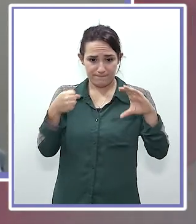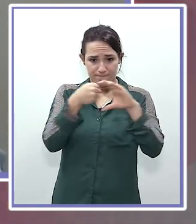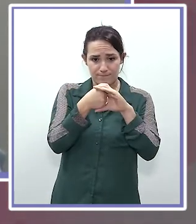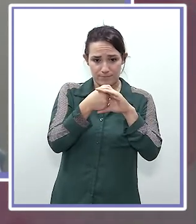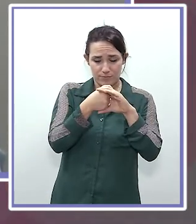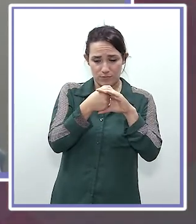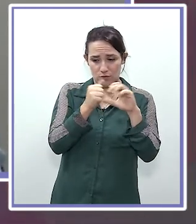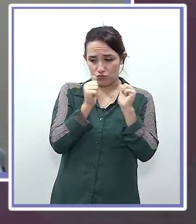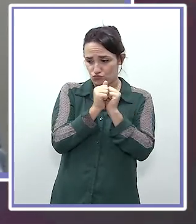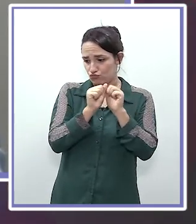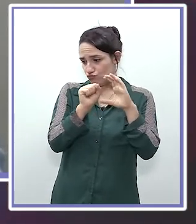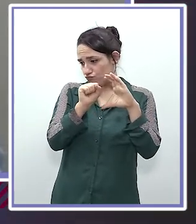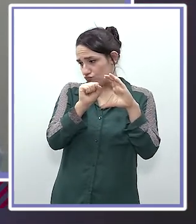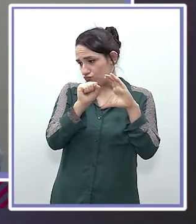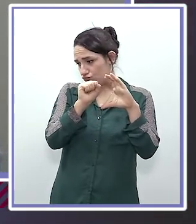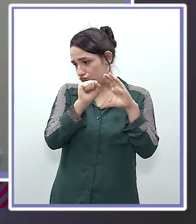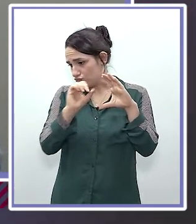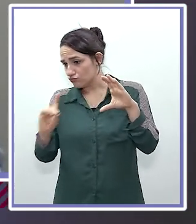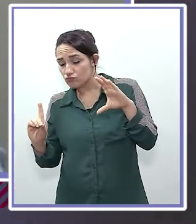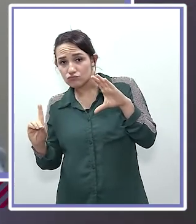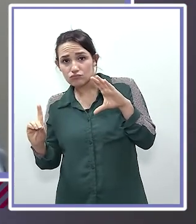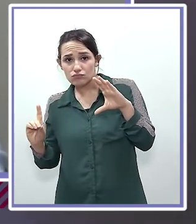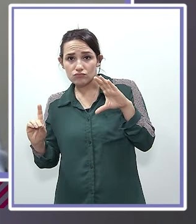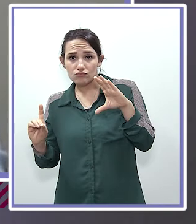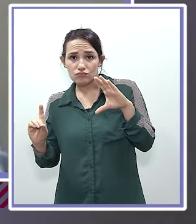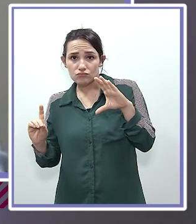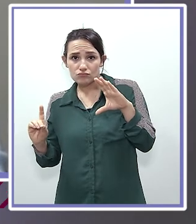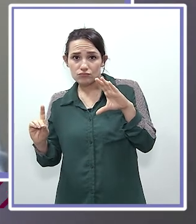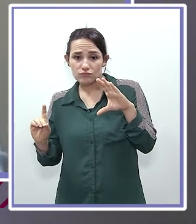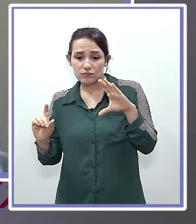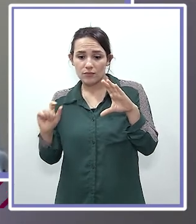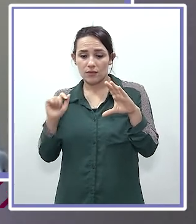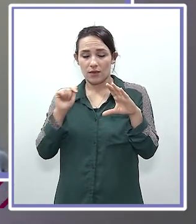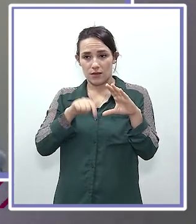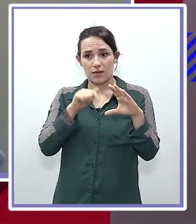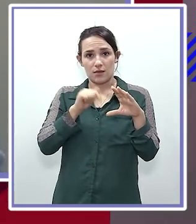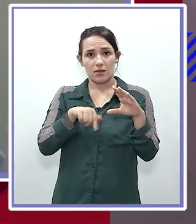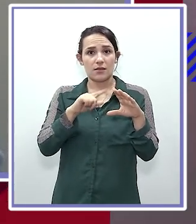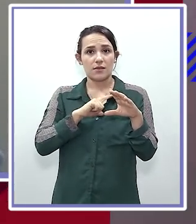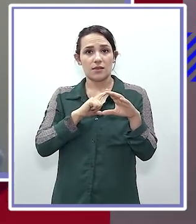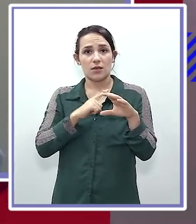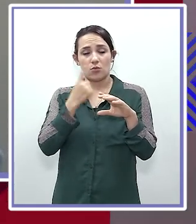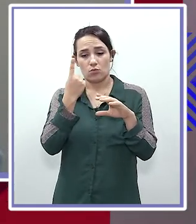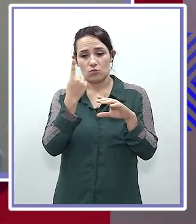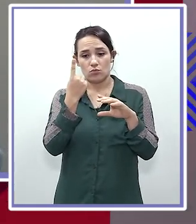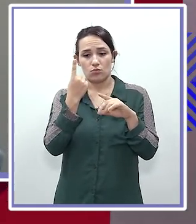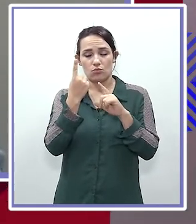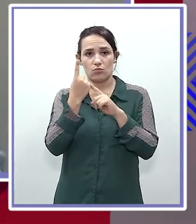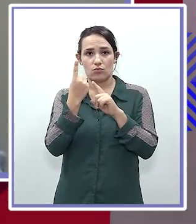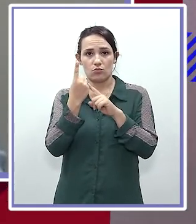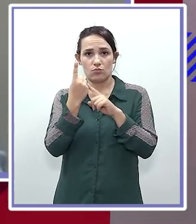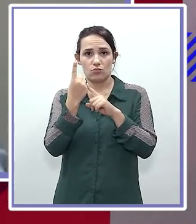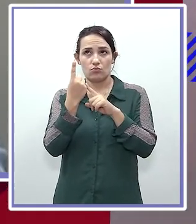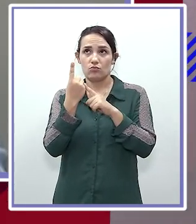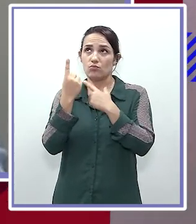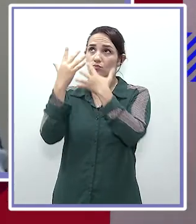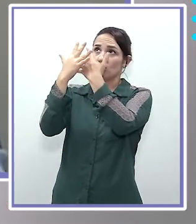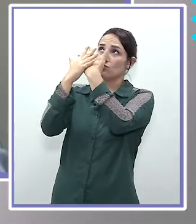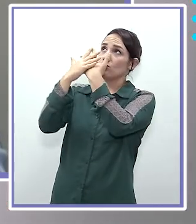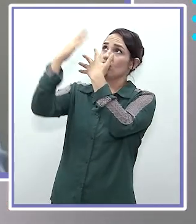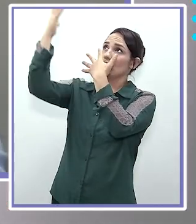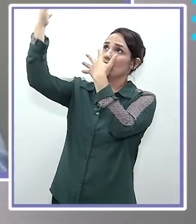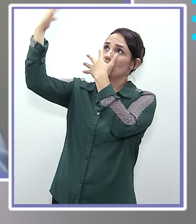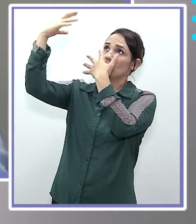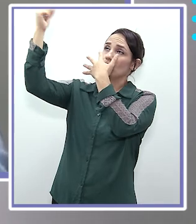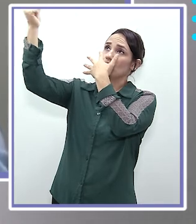e sudeste, né, contando todos os estados aí, nós temos uma instalação de 102 megawatts de energia solar, com